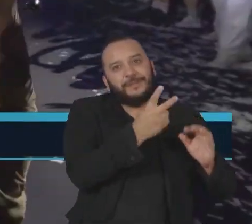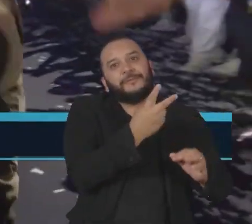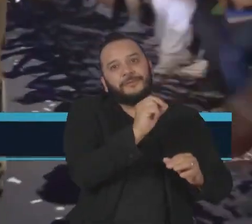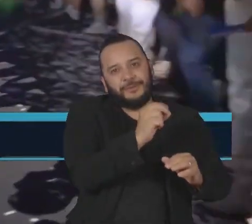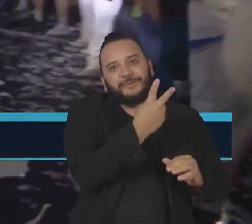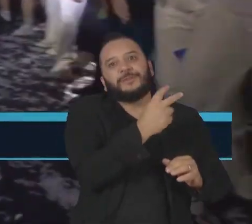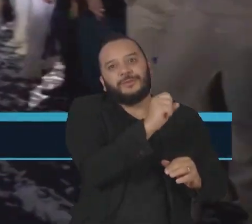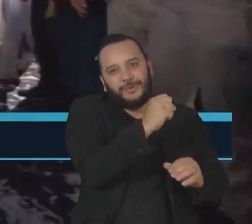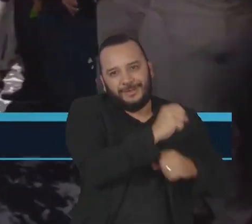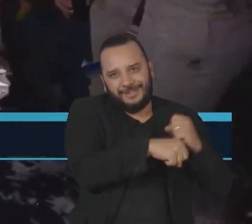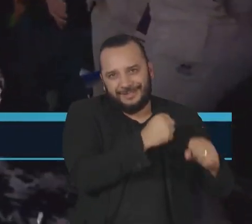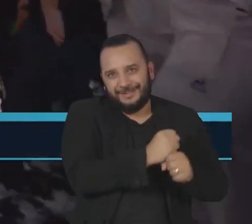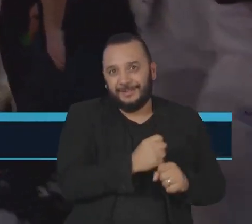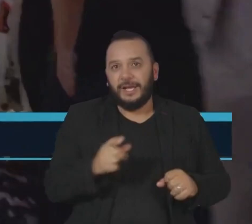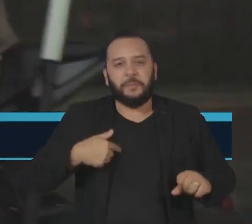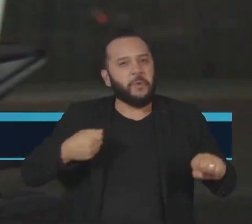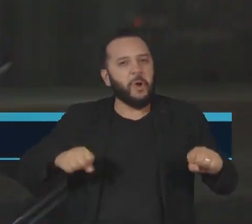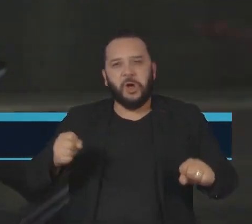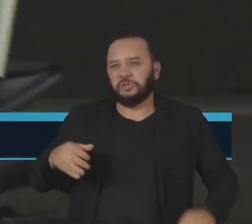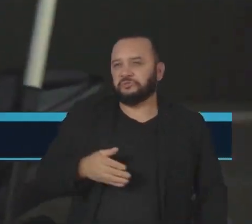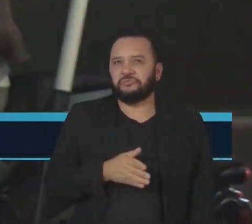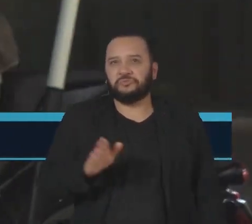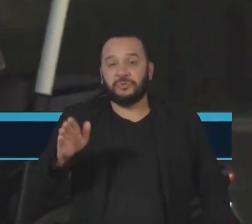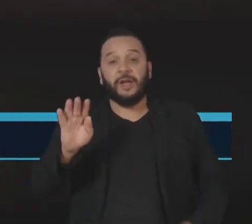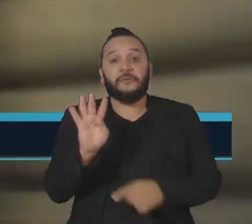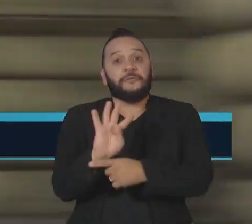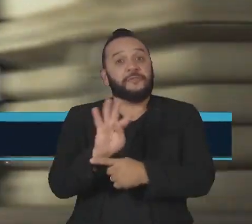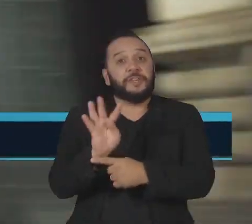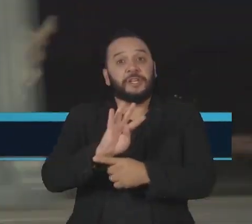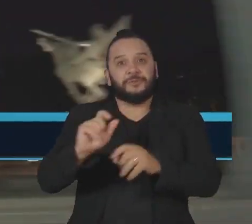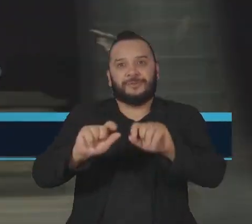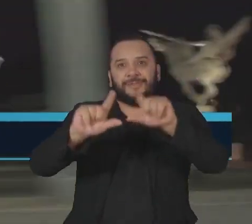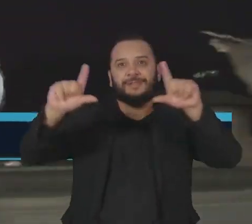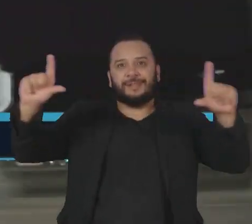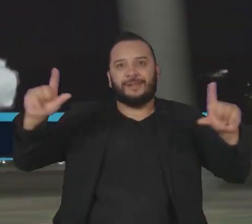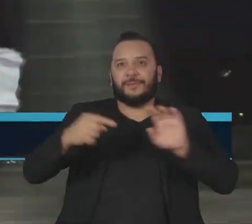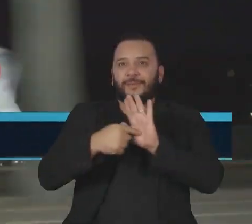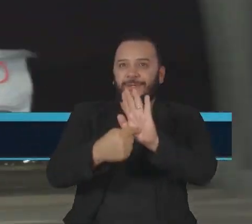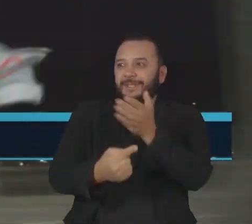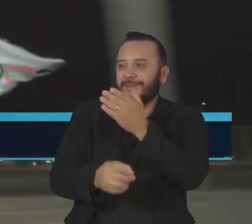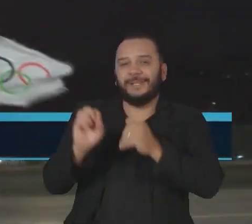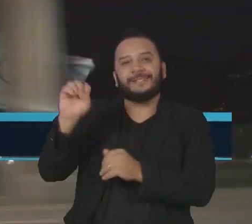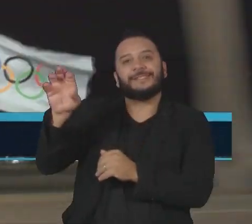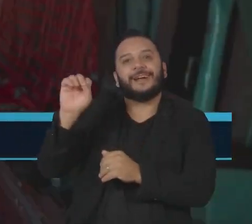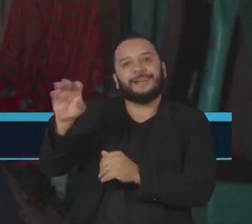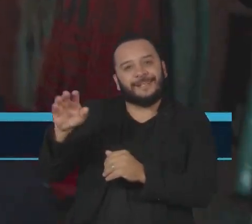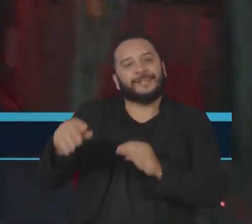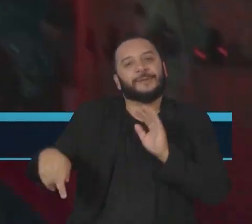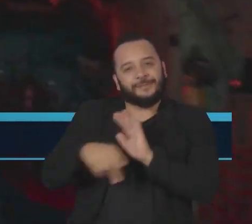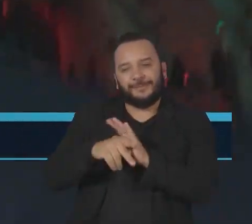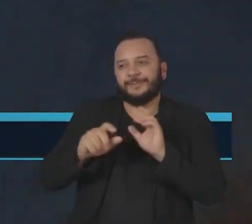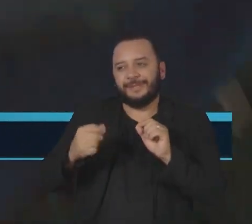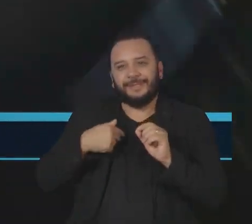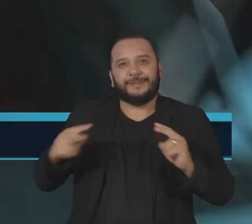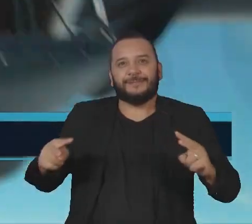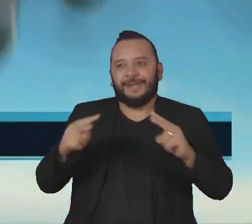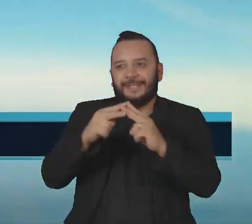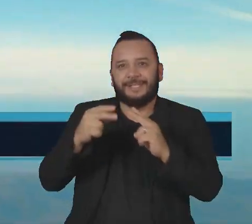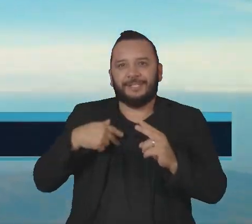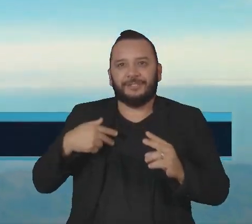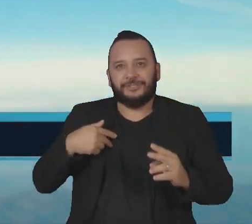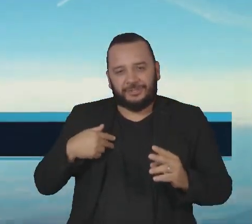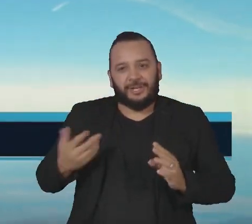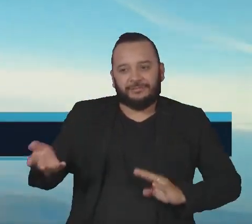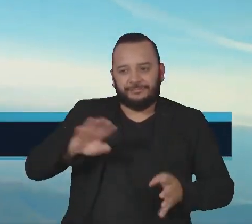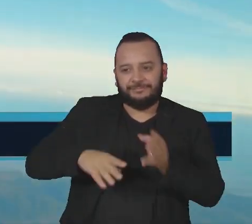Tom Cruise deixou o estádio de moto e um vídeo exibido no telão mostrou o ator saindo de Paris. Após dobrar a bandeira e